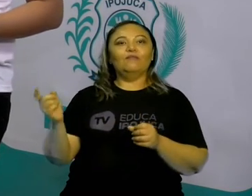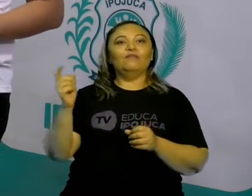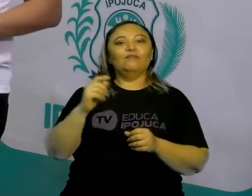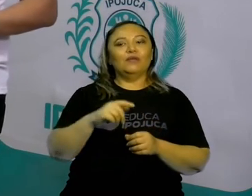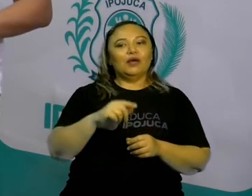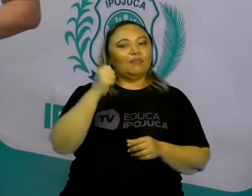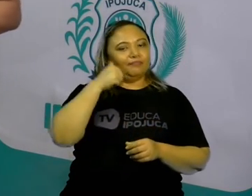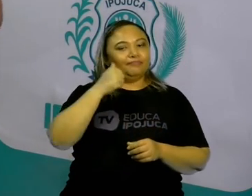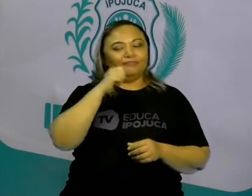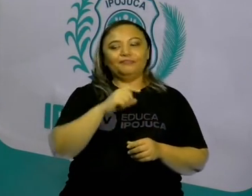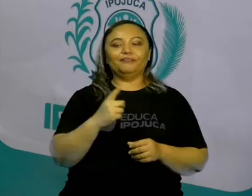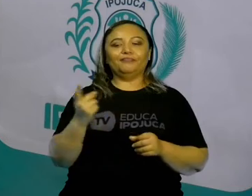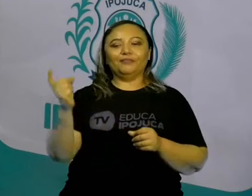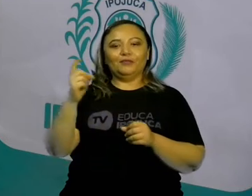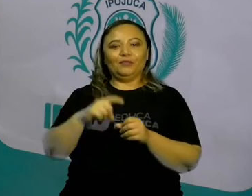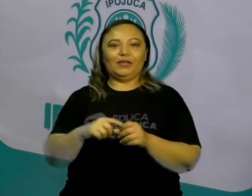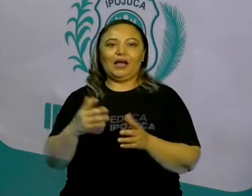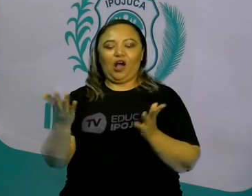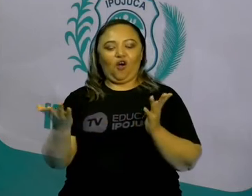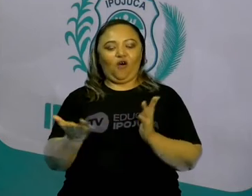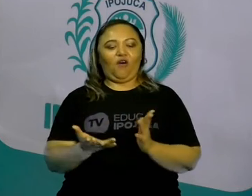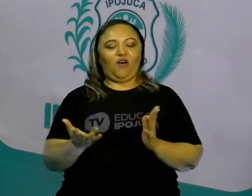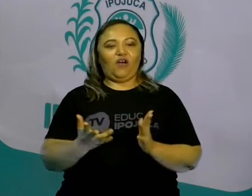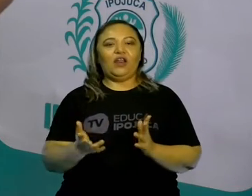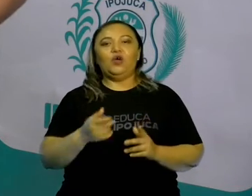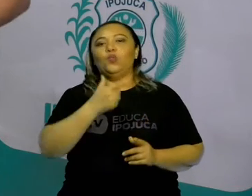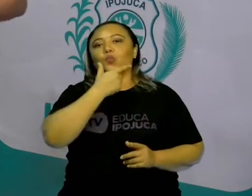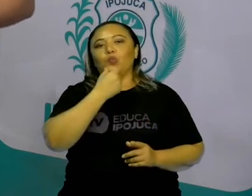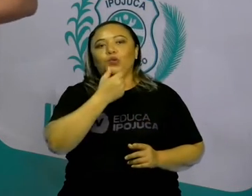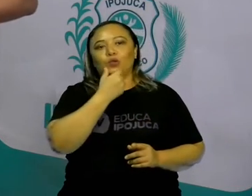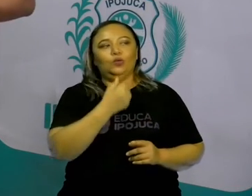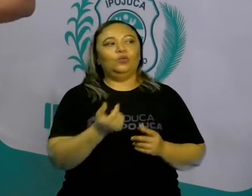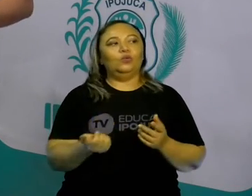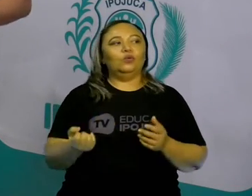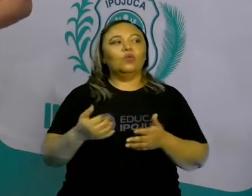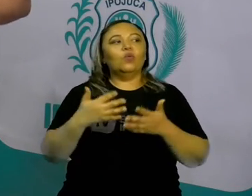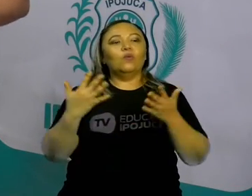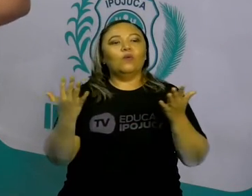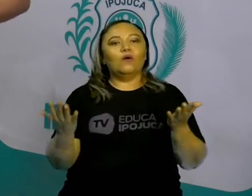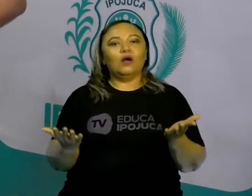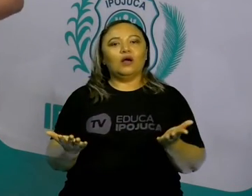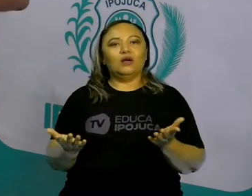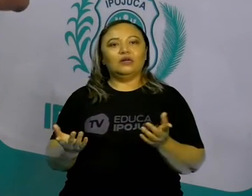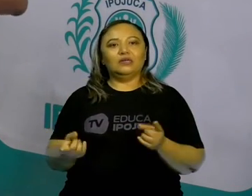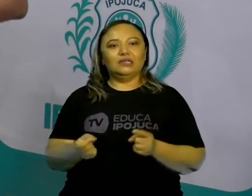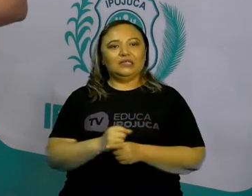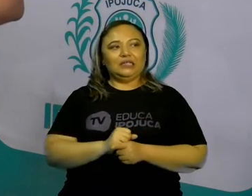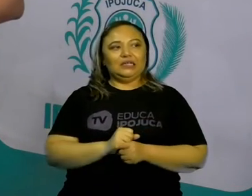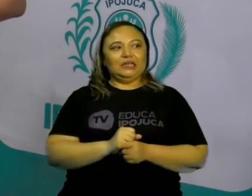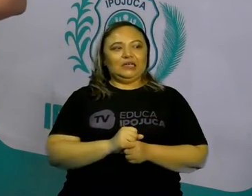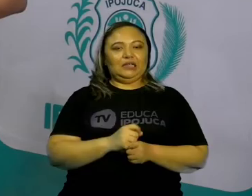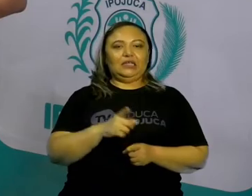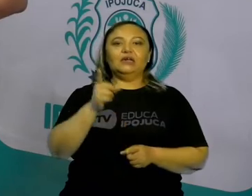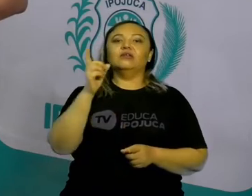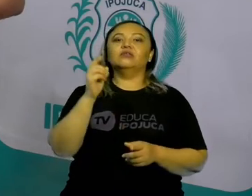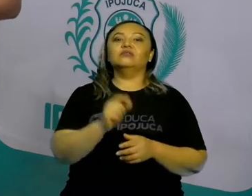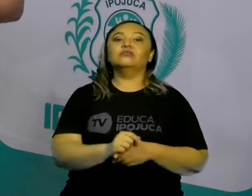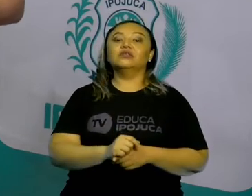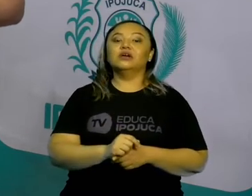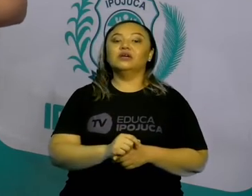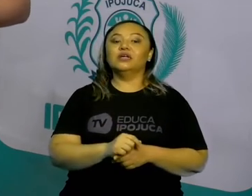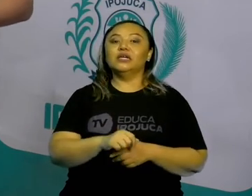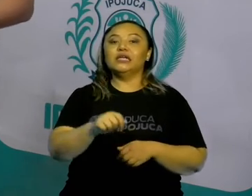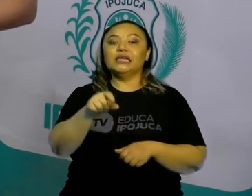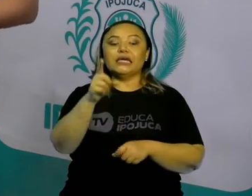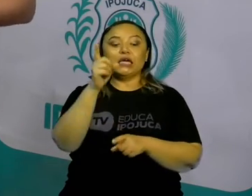já sou Romeu agora no meu E aí qual a chance você encontrar a banana